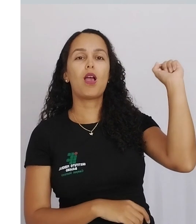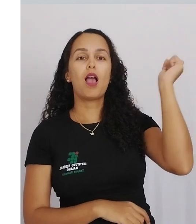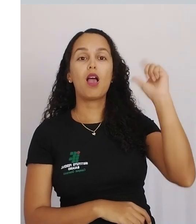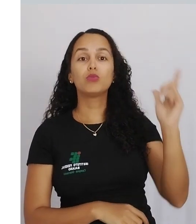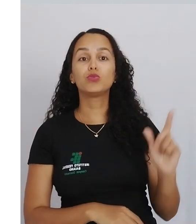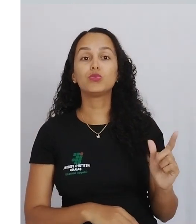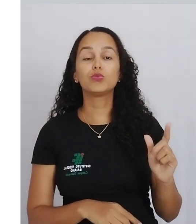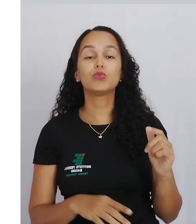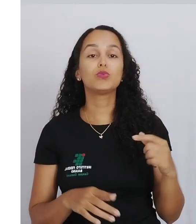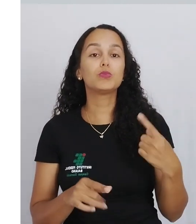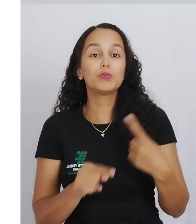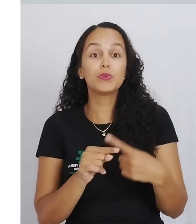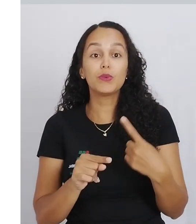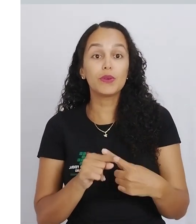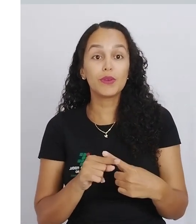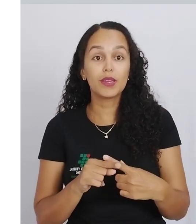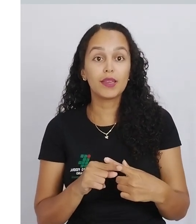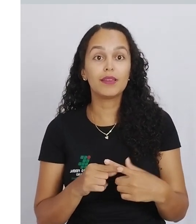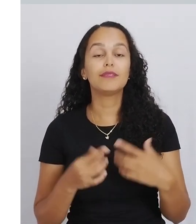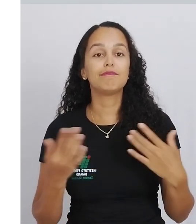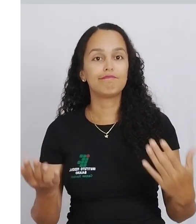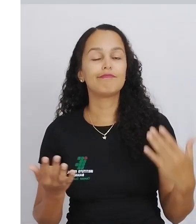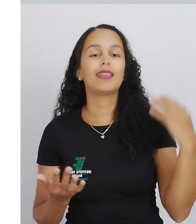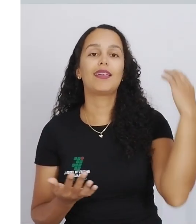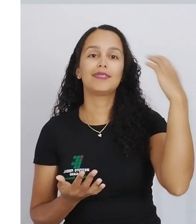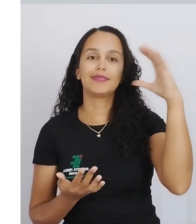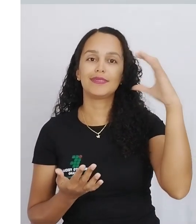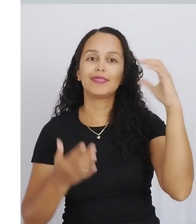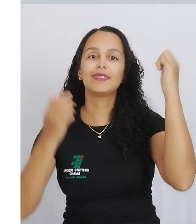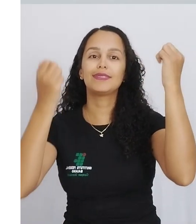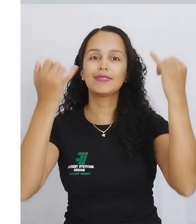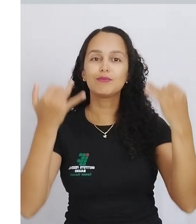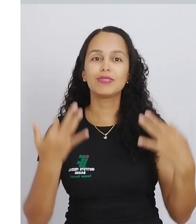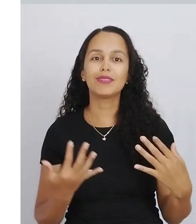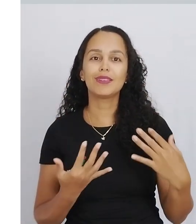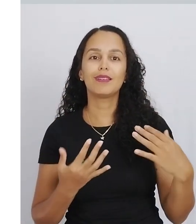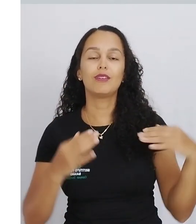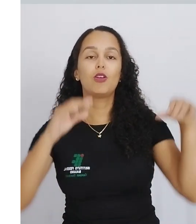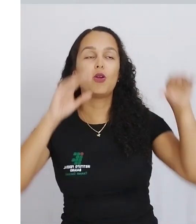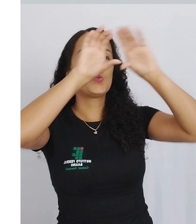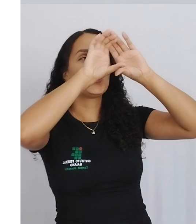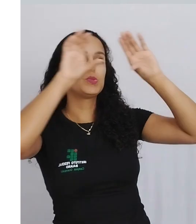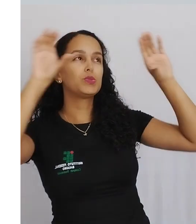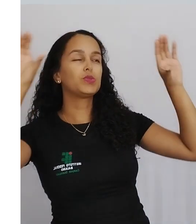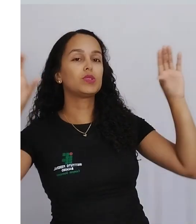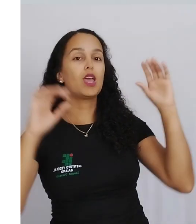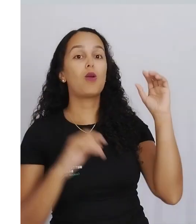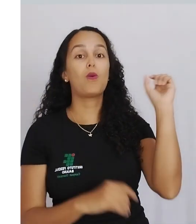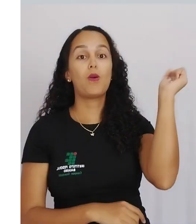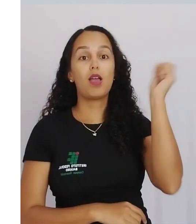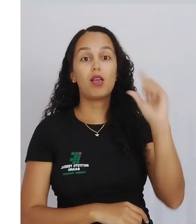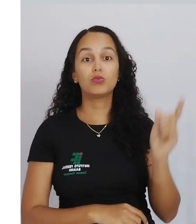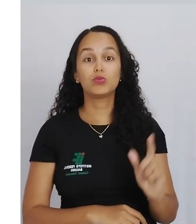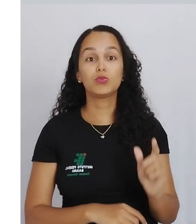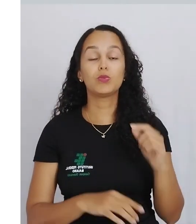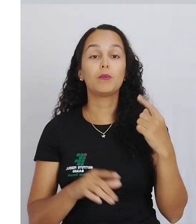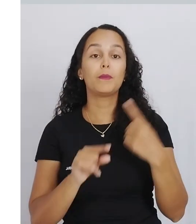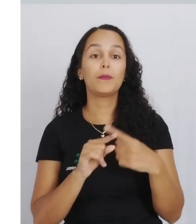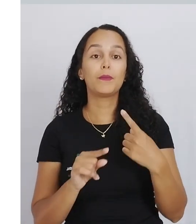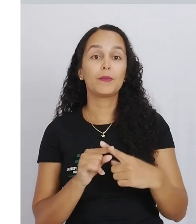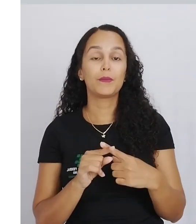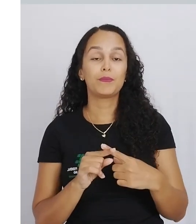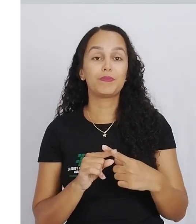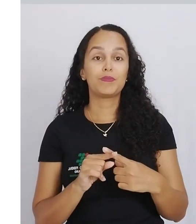que pela ciência existe uma explicação que fala que a coloração do céu pode